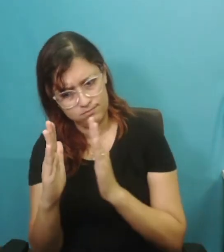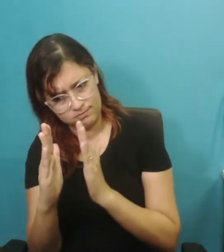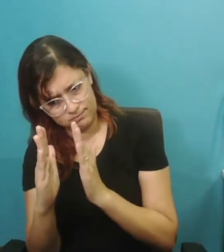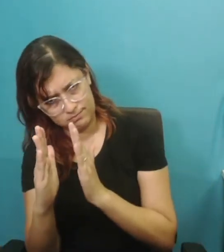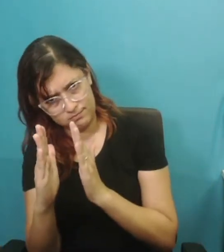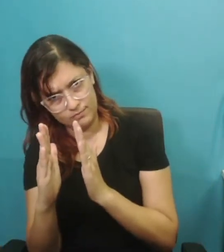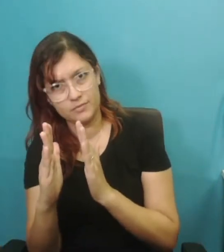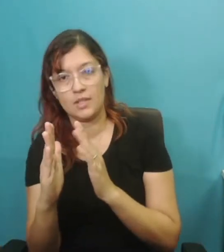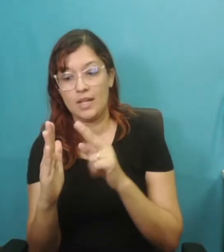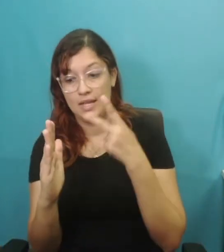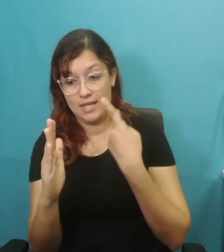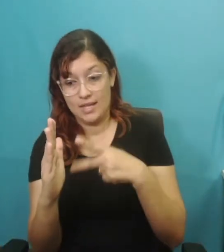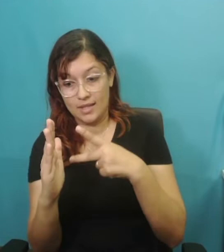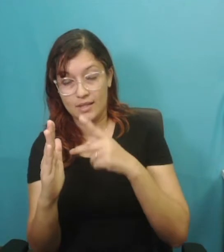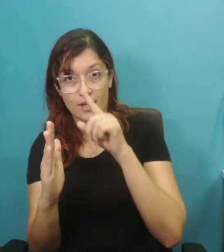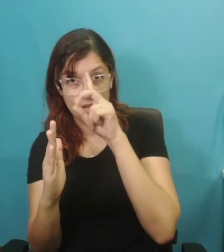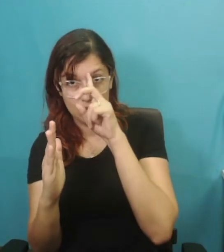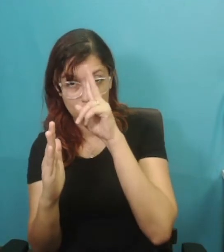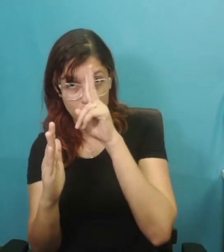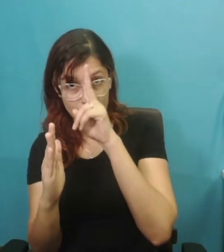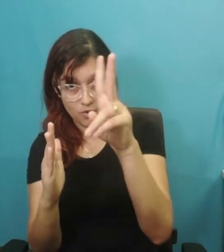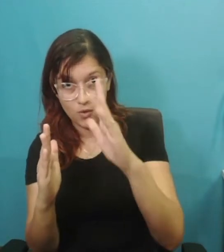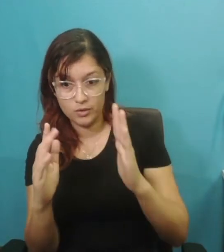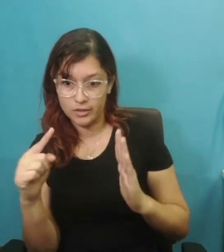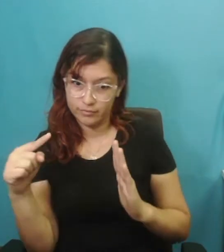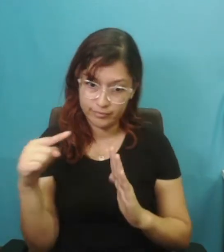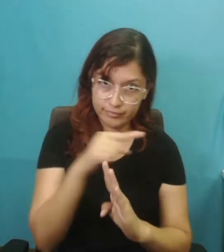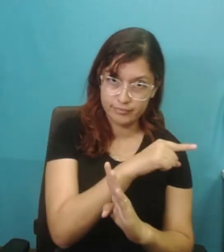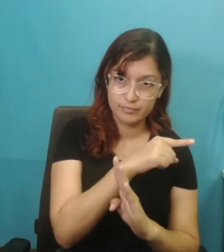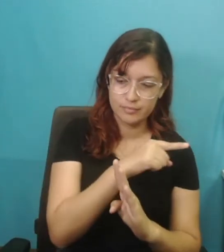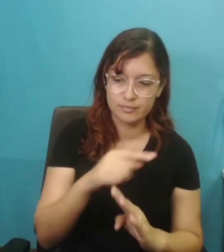Então, F é a força que foi aplicada